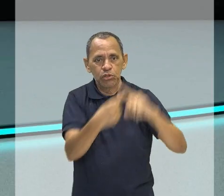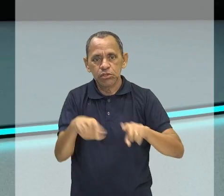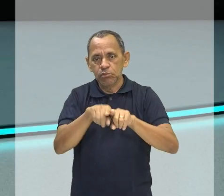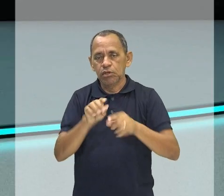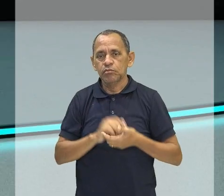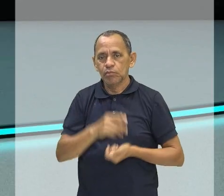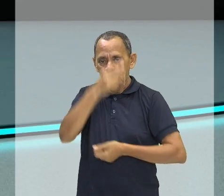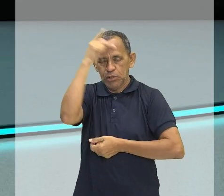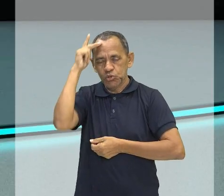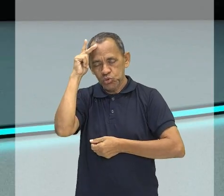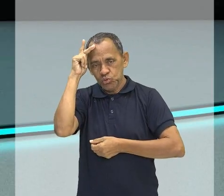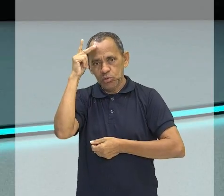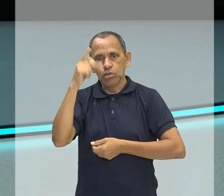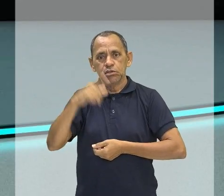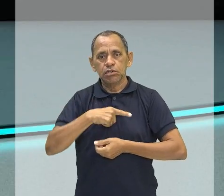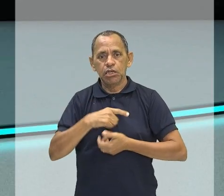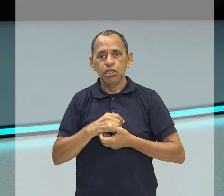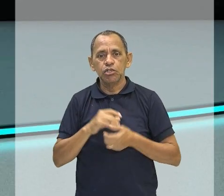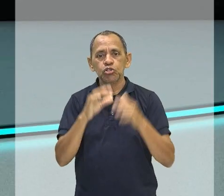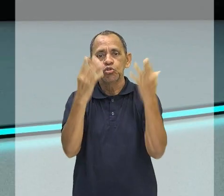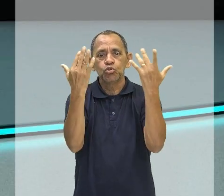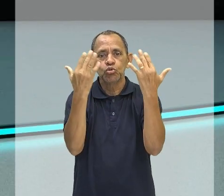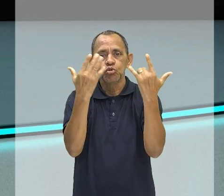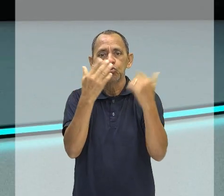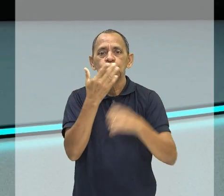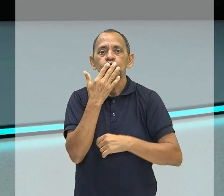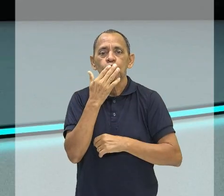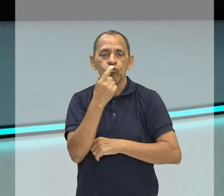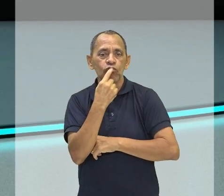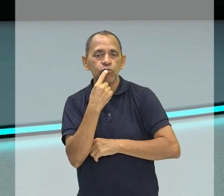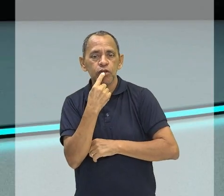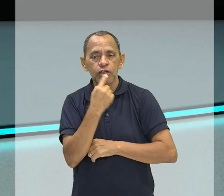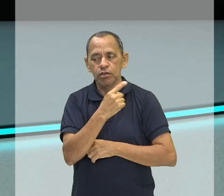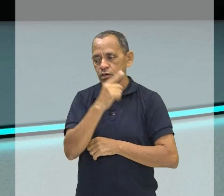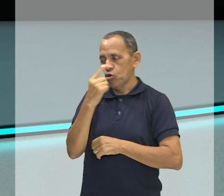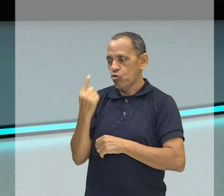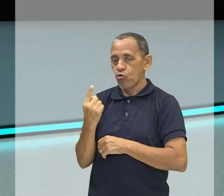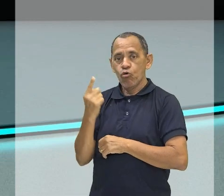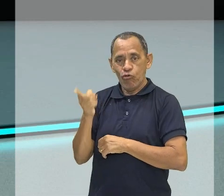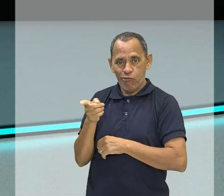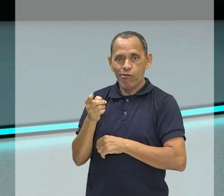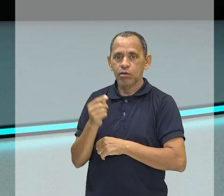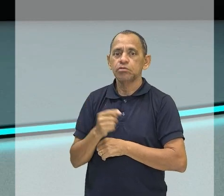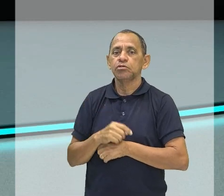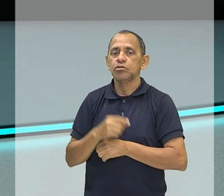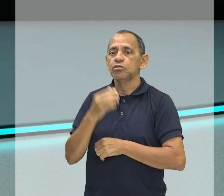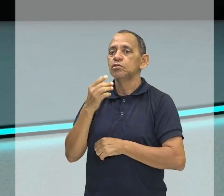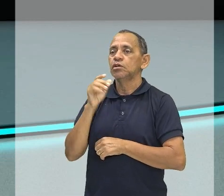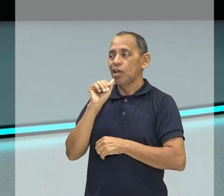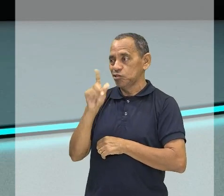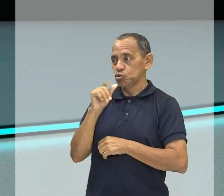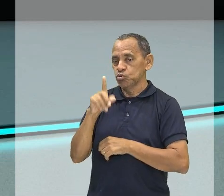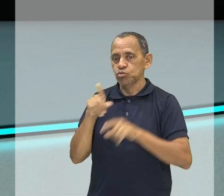com vermelho, com luvas vermelhas, e o outro lutador com luvas azuis,